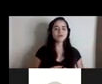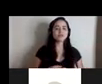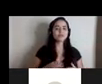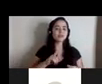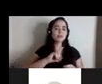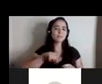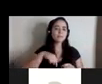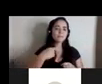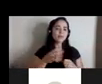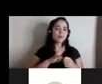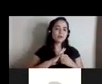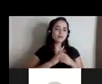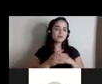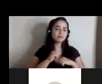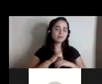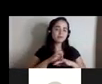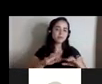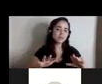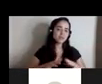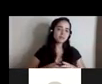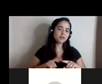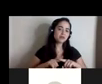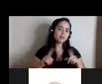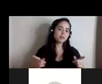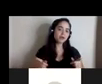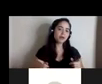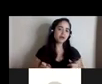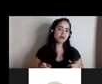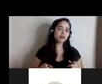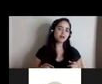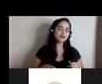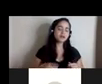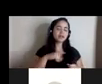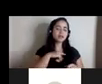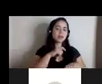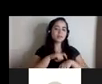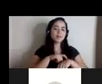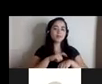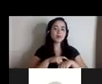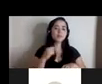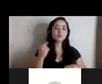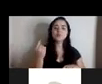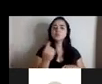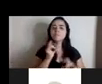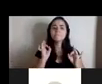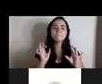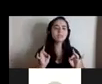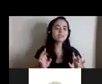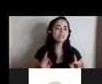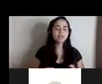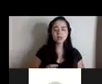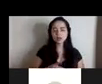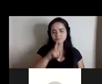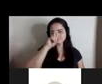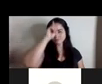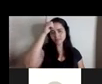pós-pandemia, mas nós temos um momento único de criar comunidades de